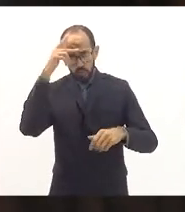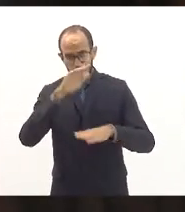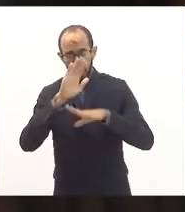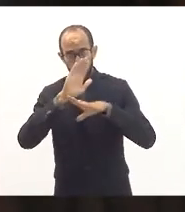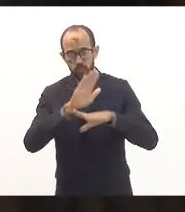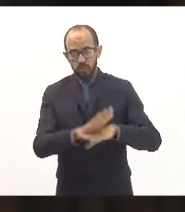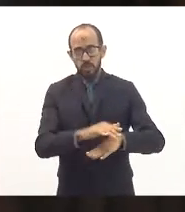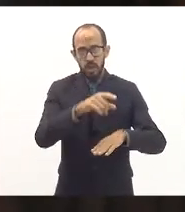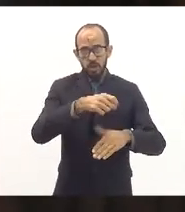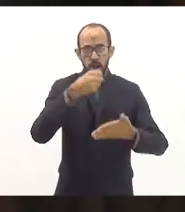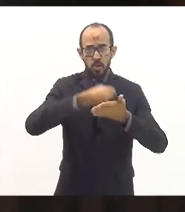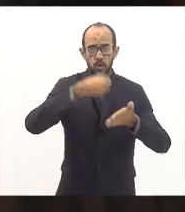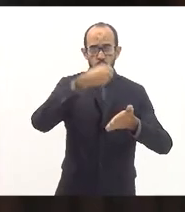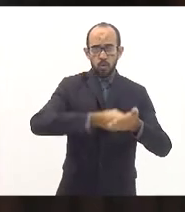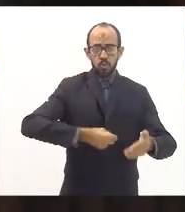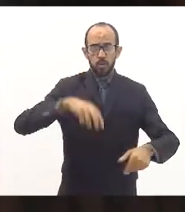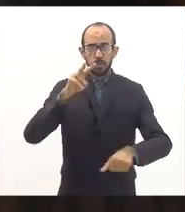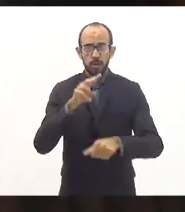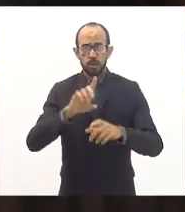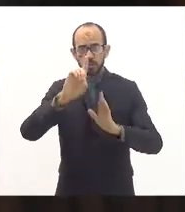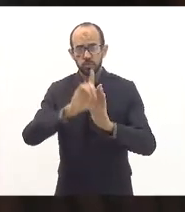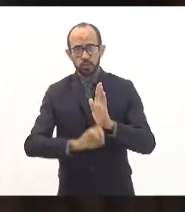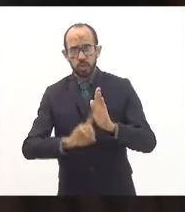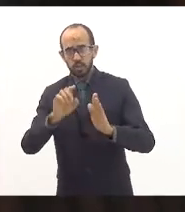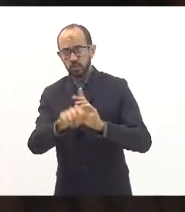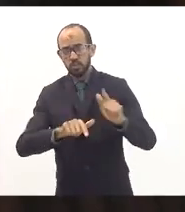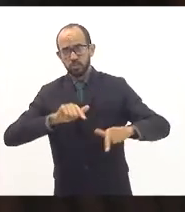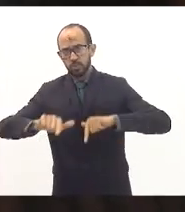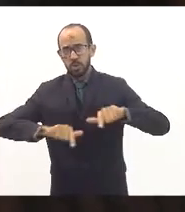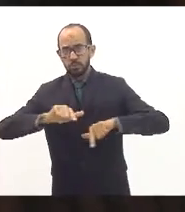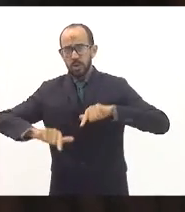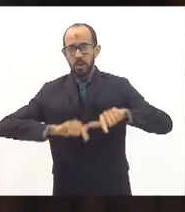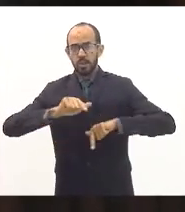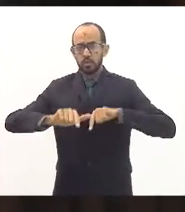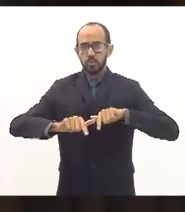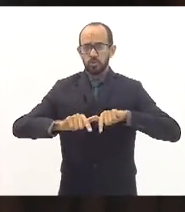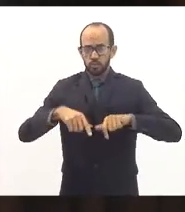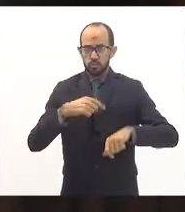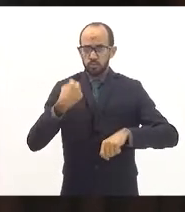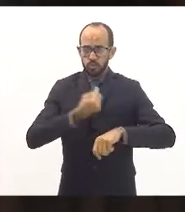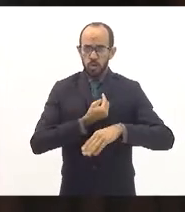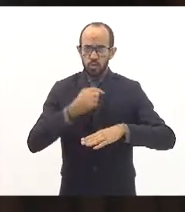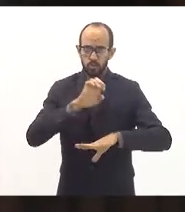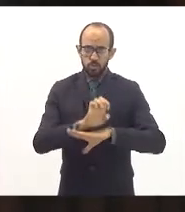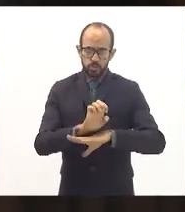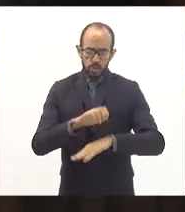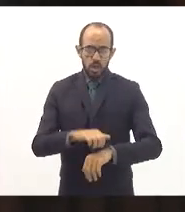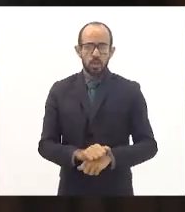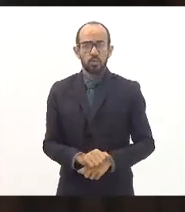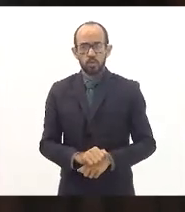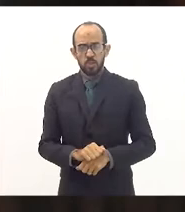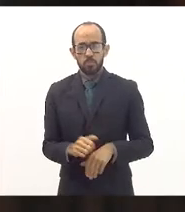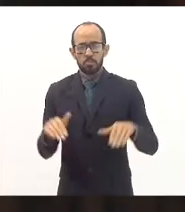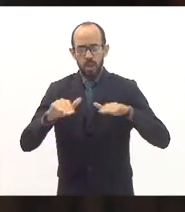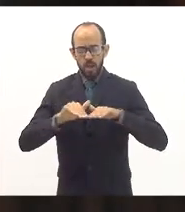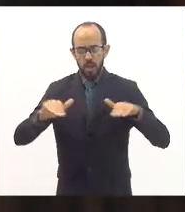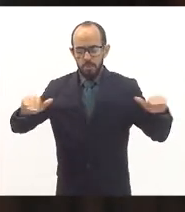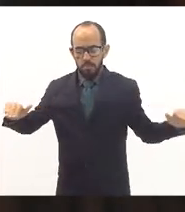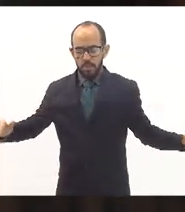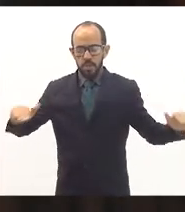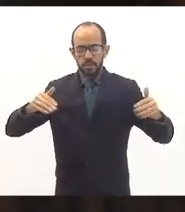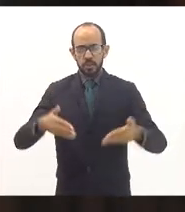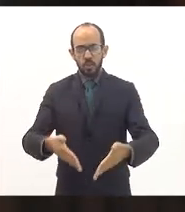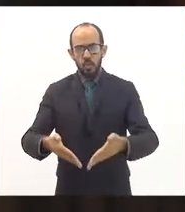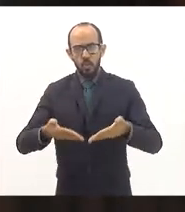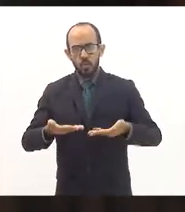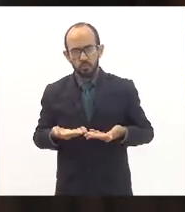contribuíram na luta pela defesa dos direitos dos trabalhadores em nosso Estado. Para compor a mesa,